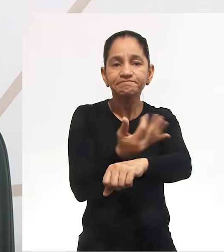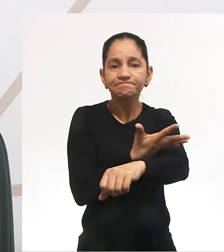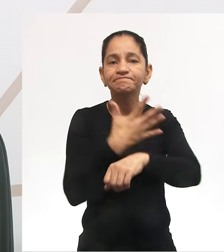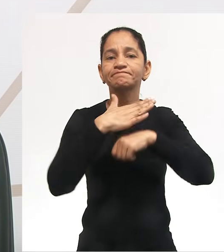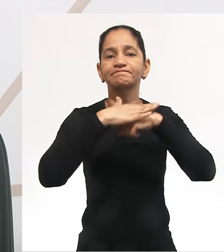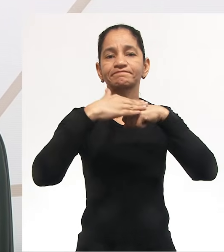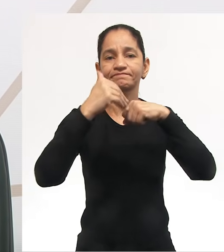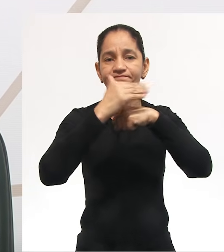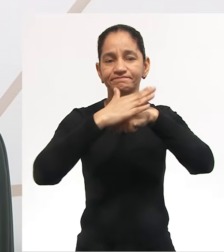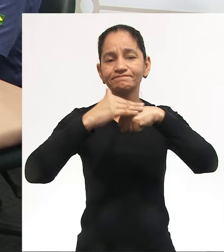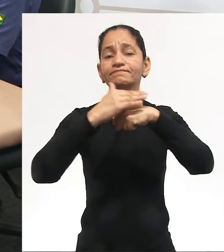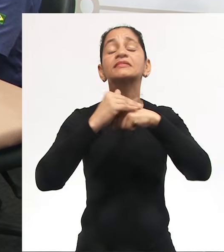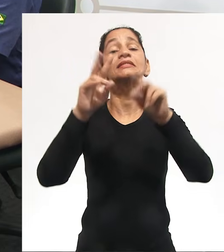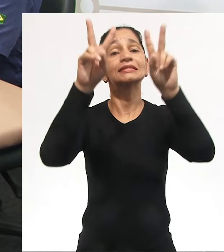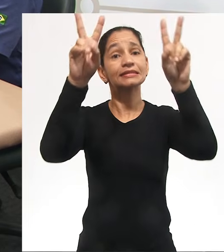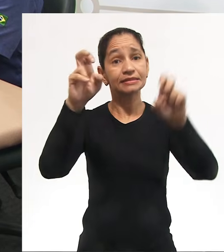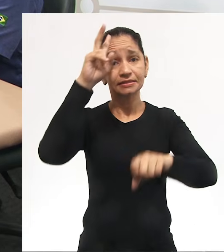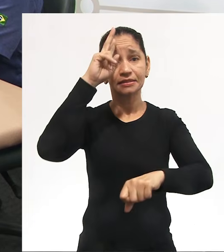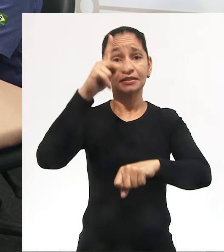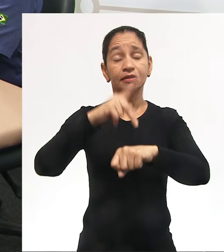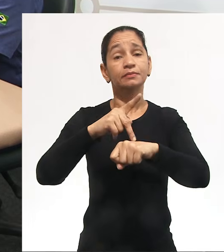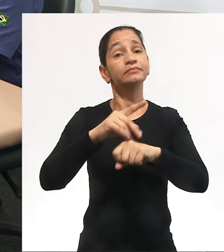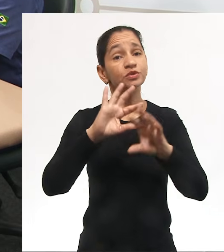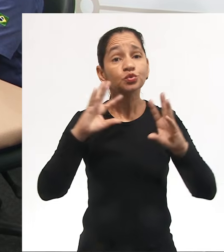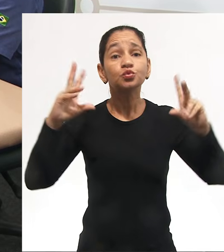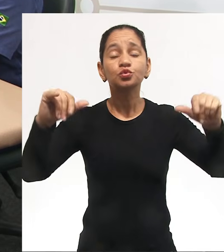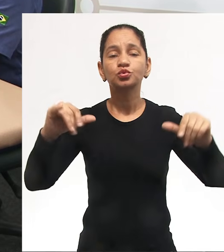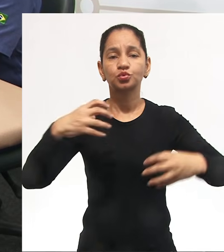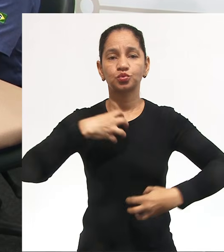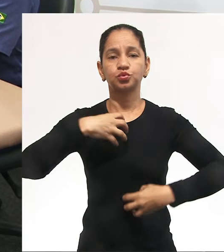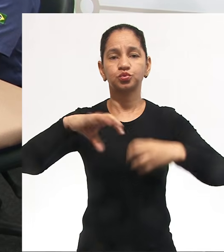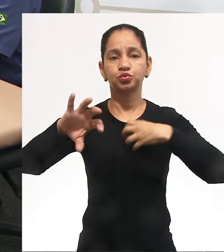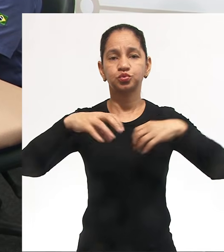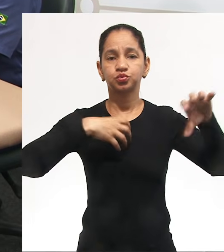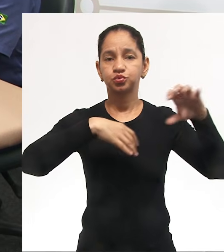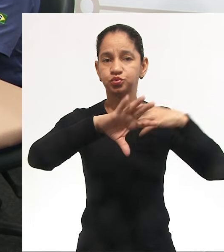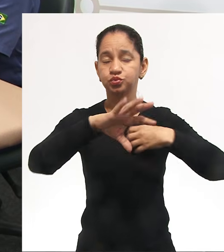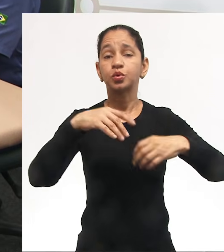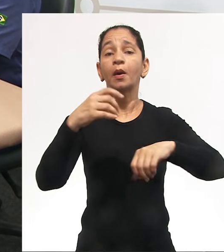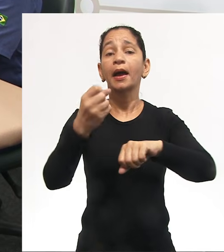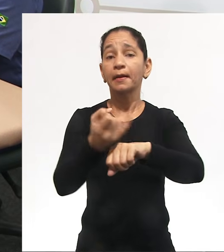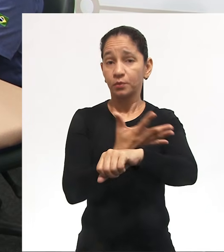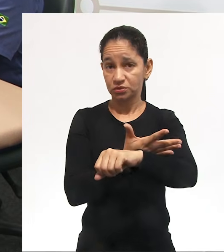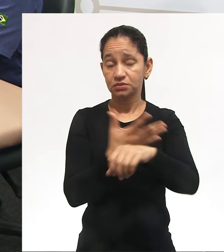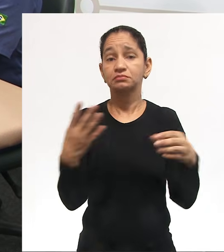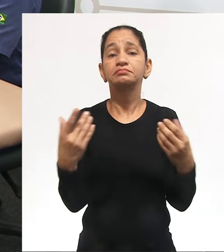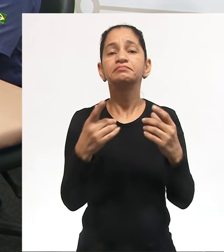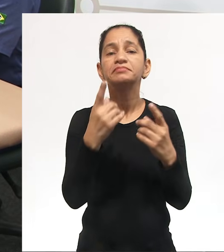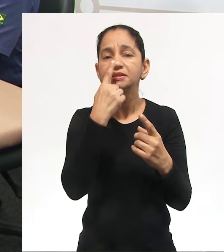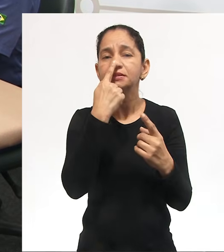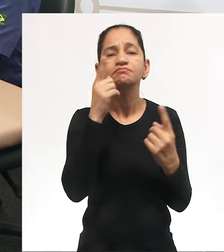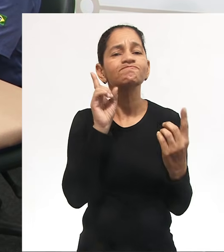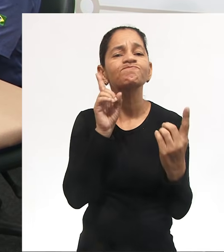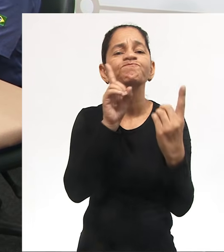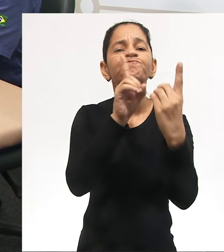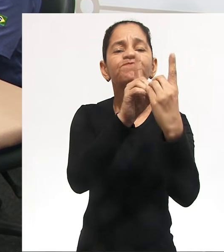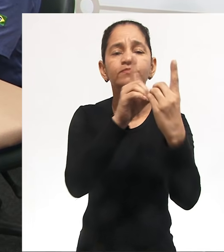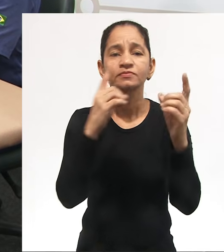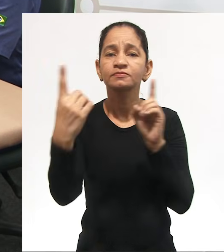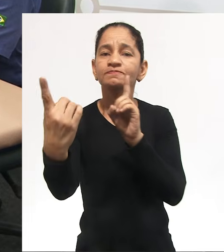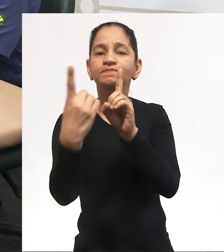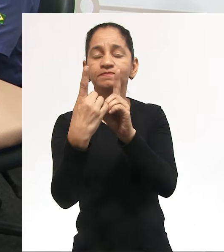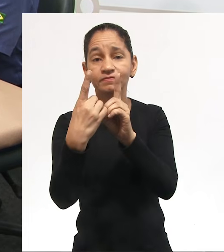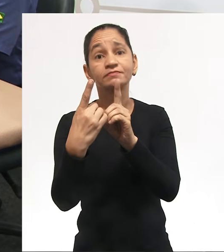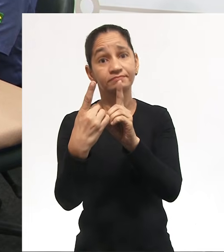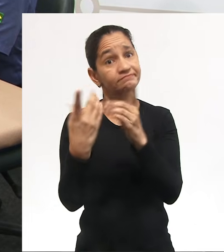a afetividade, que a gente tem que. Sim, Então essa parte das das emoções. emoções, de trazer o aluno para perto da gente